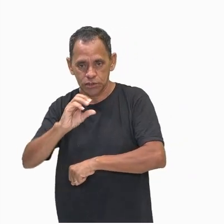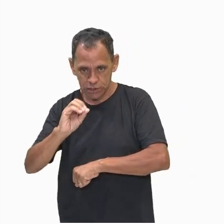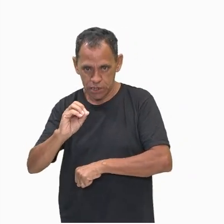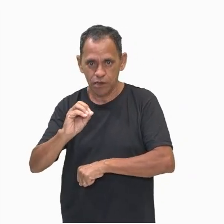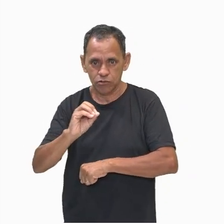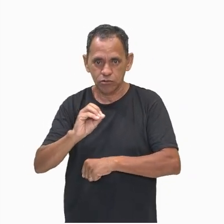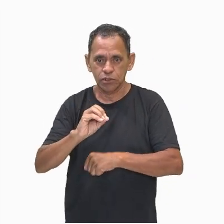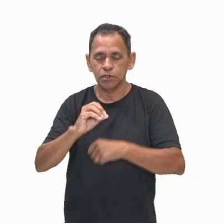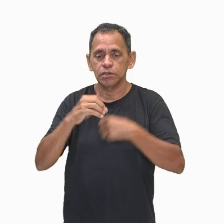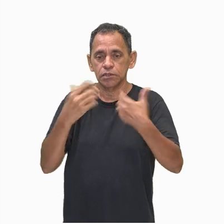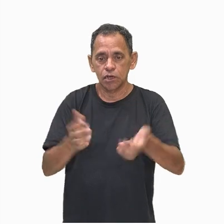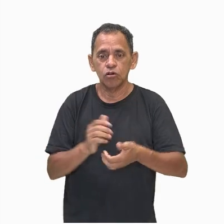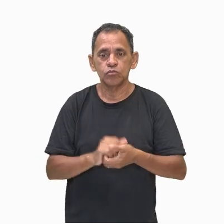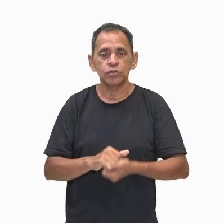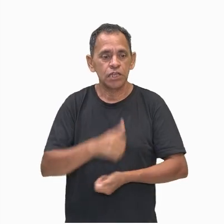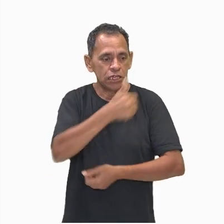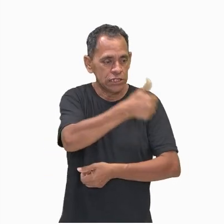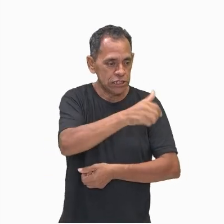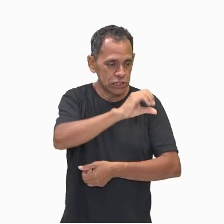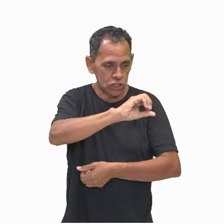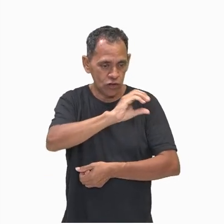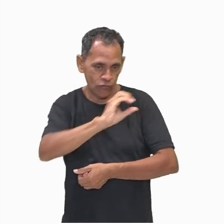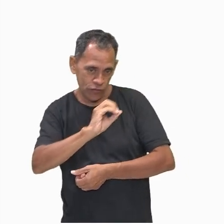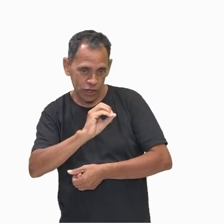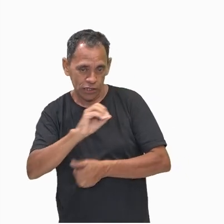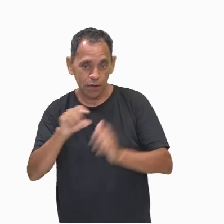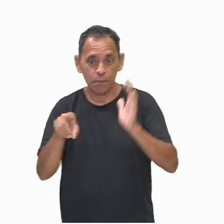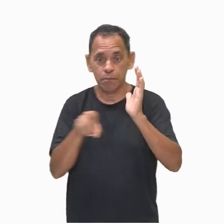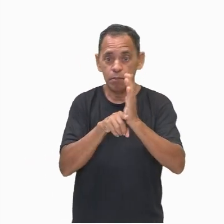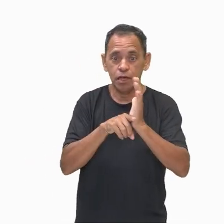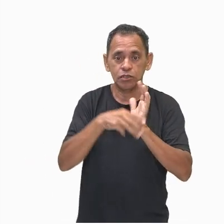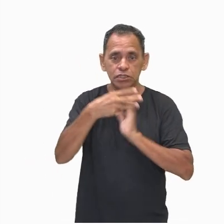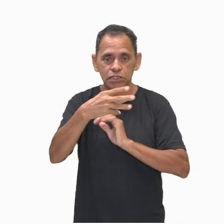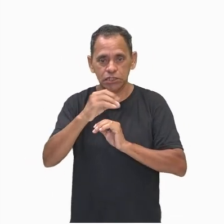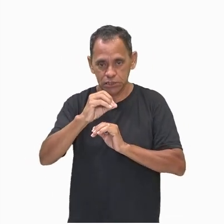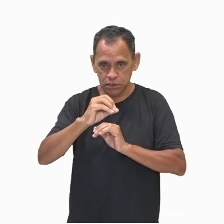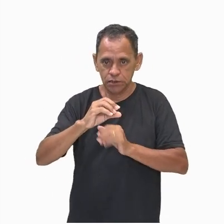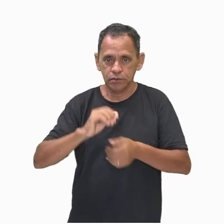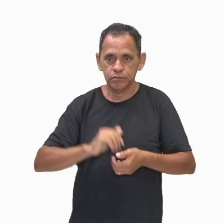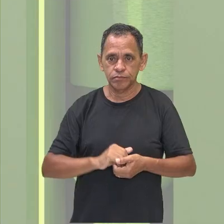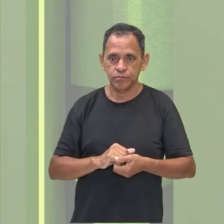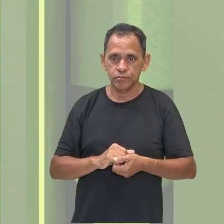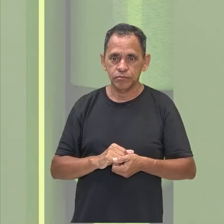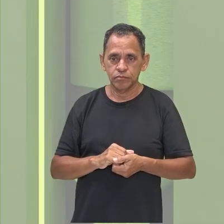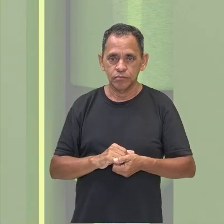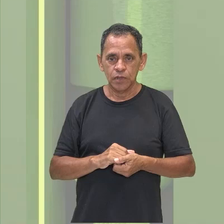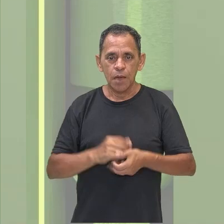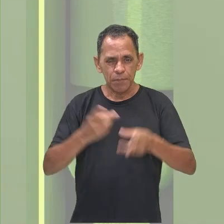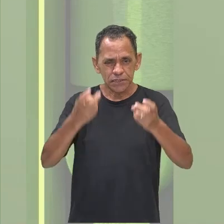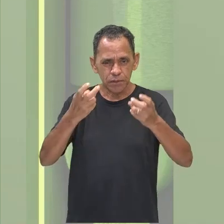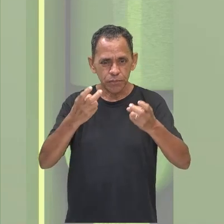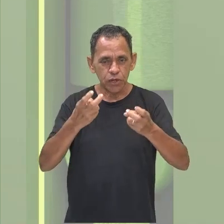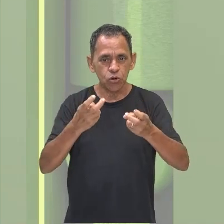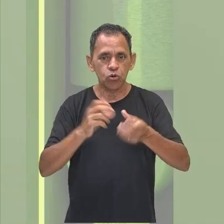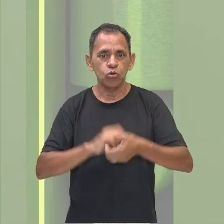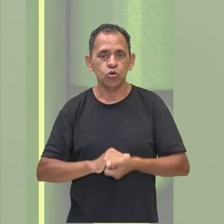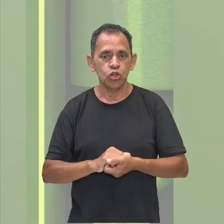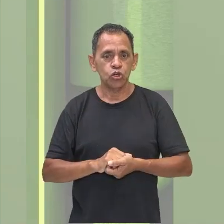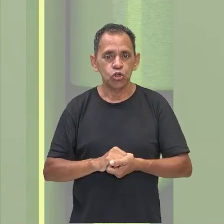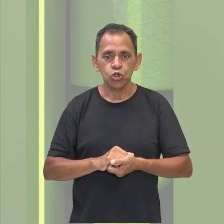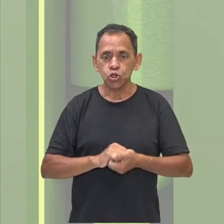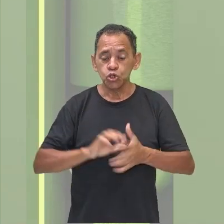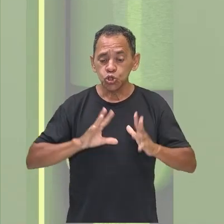190 menos a posição inicial que é o 30 tá pessoal então entendam aí que quando a gente falar de